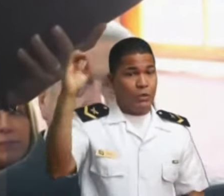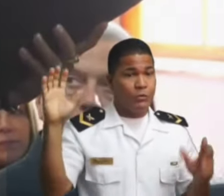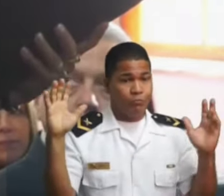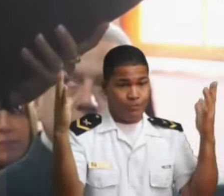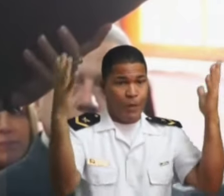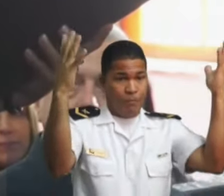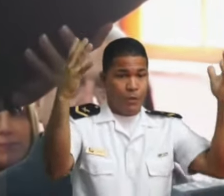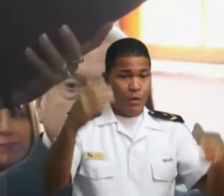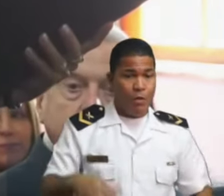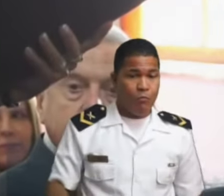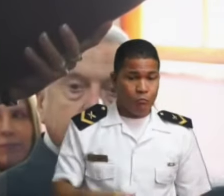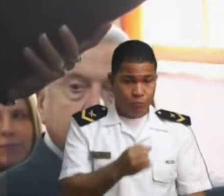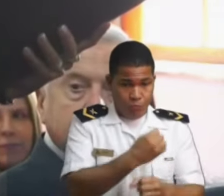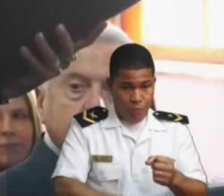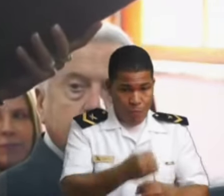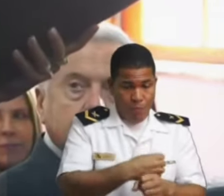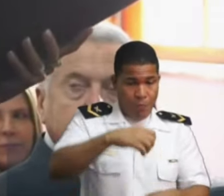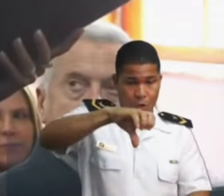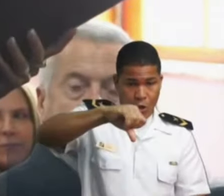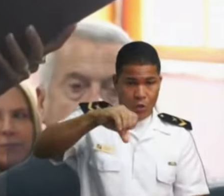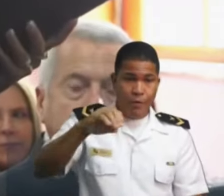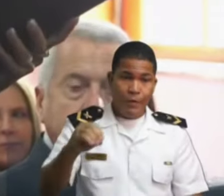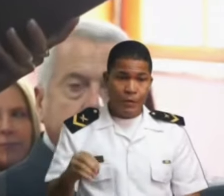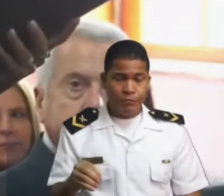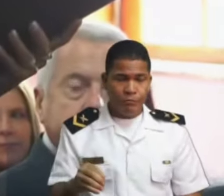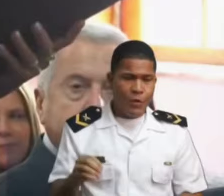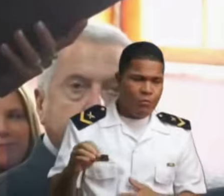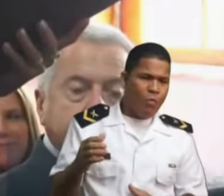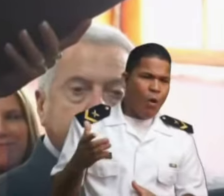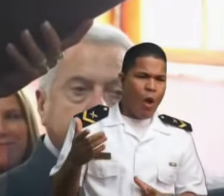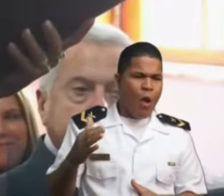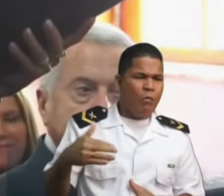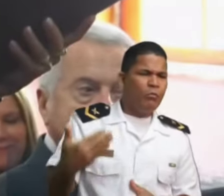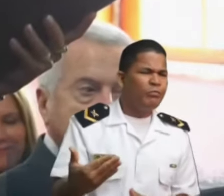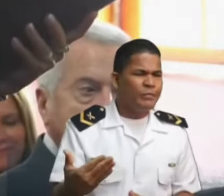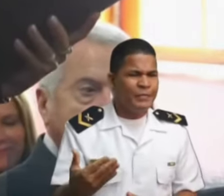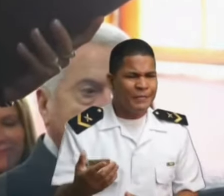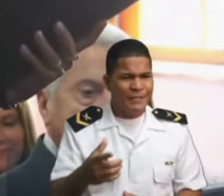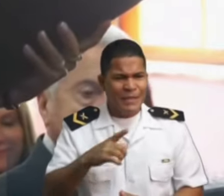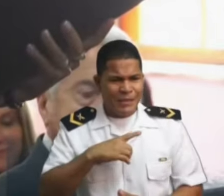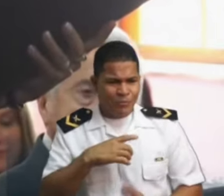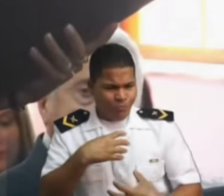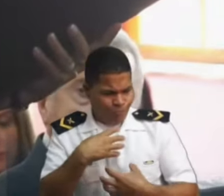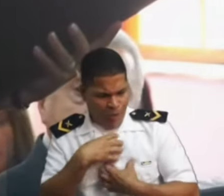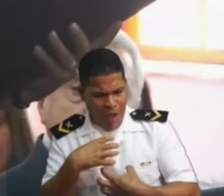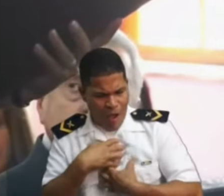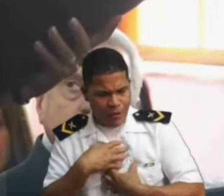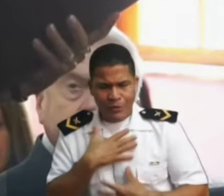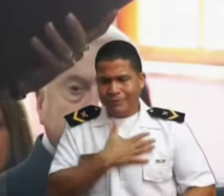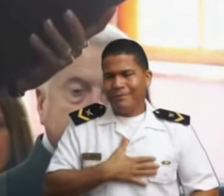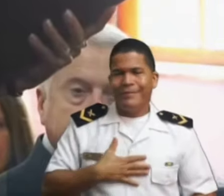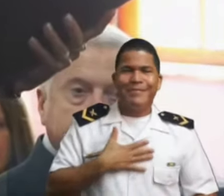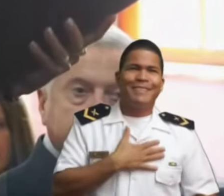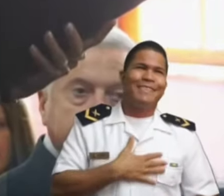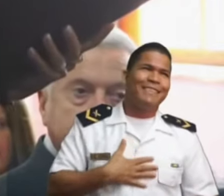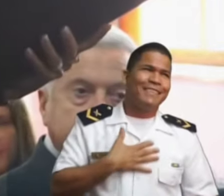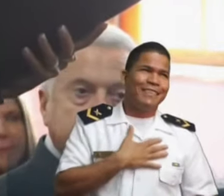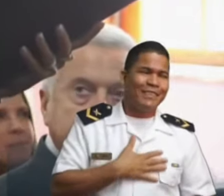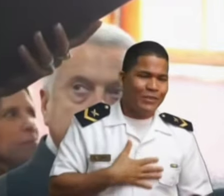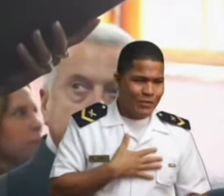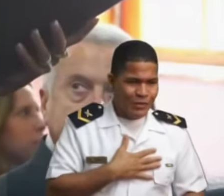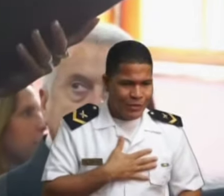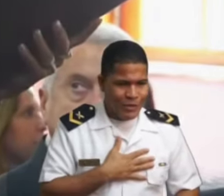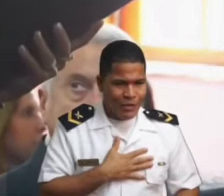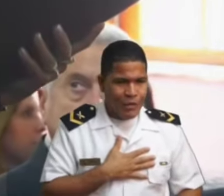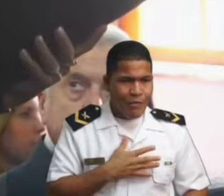de 90 anos. Por outro lado, também tenho aquela sensação confortável de quando se